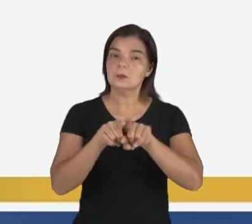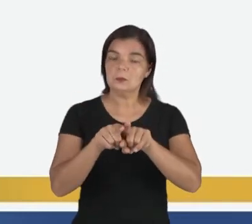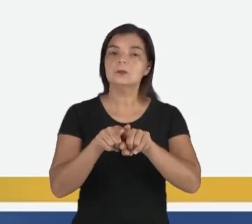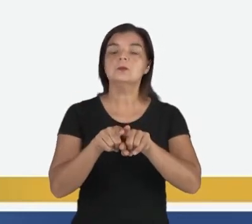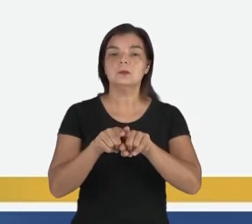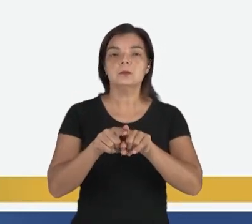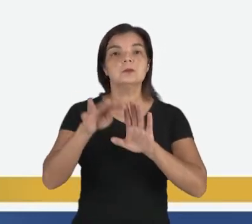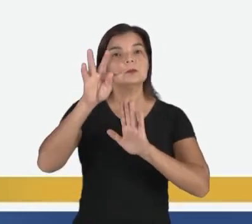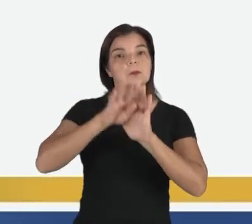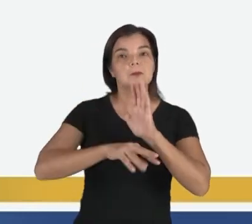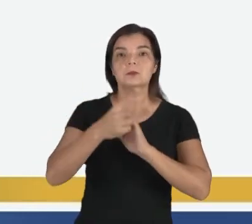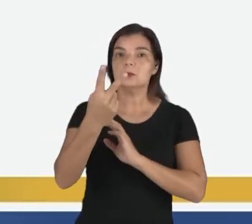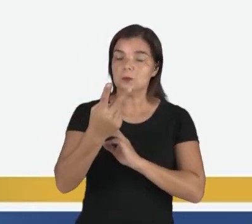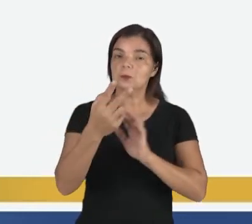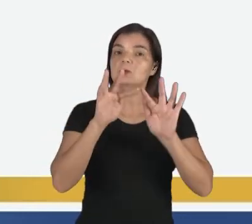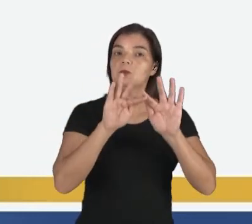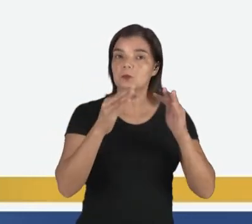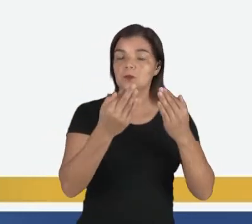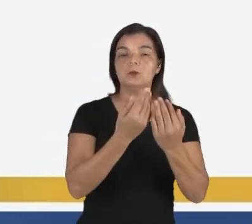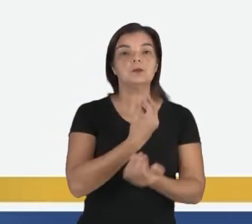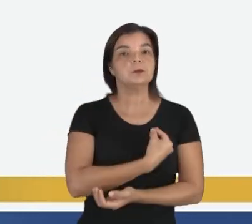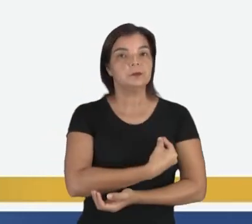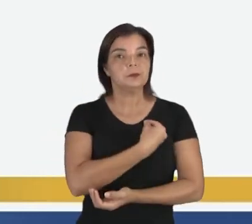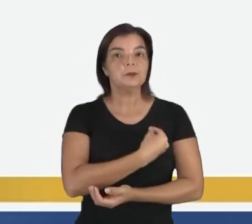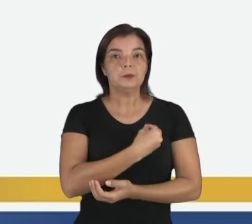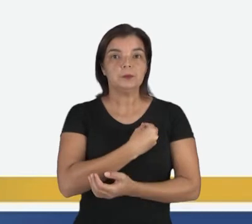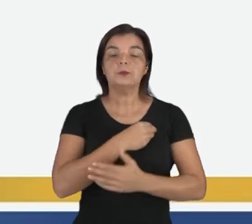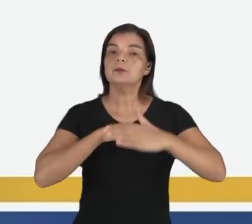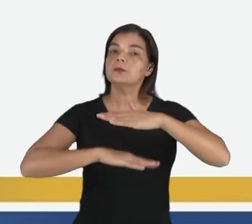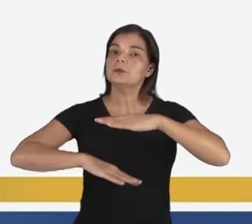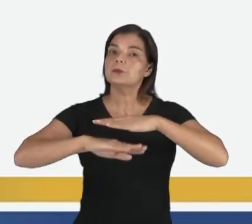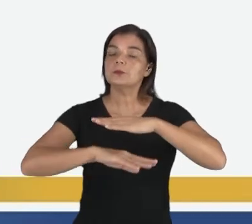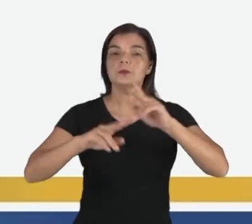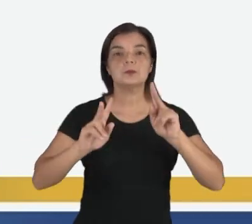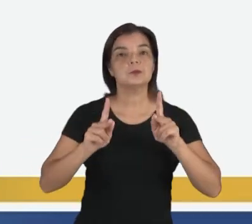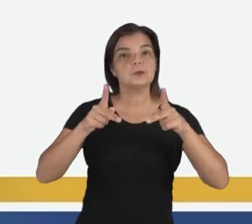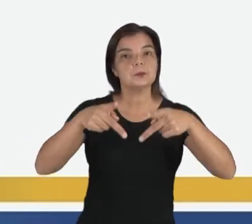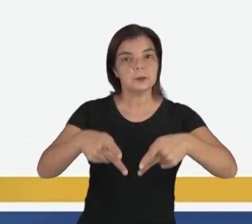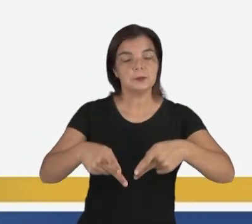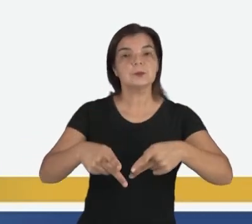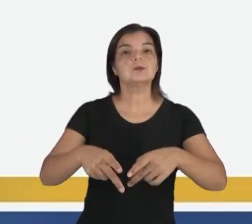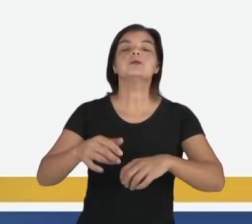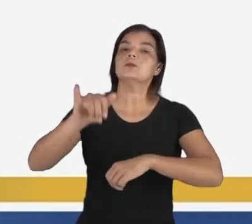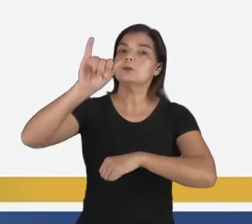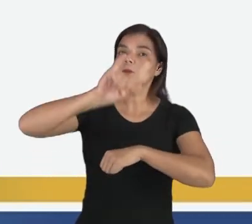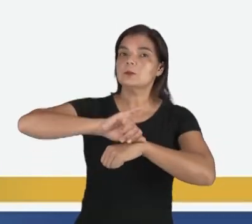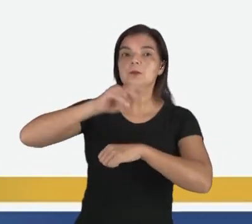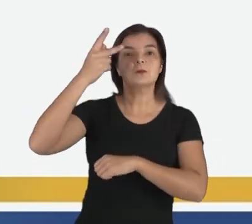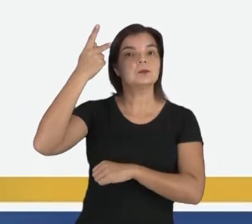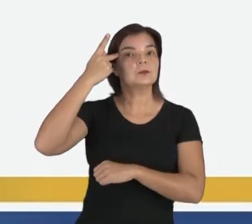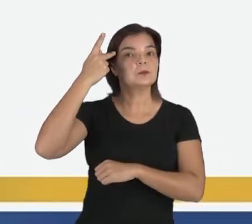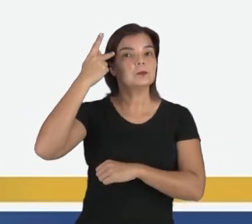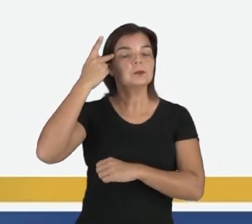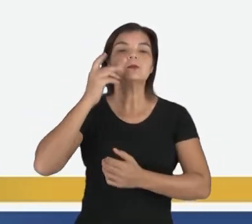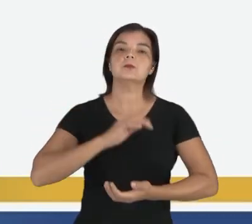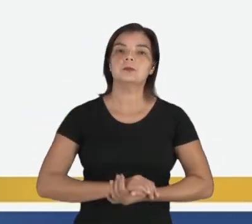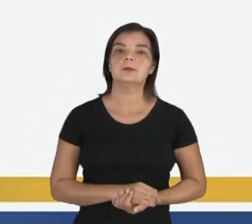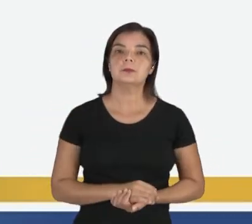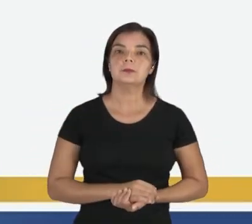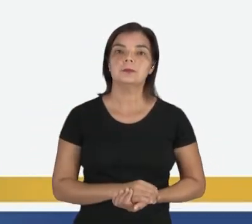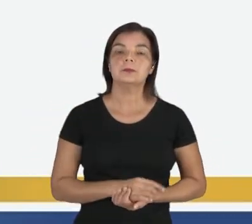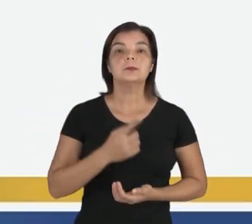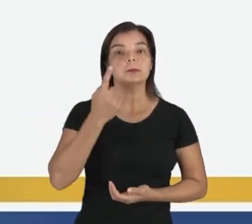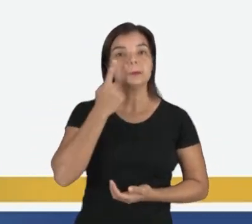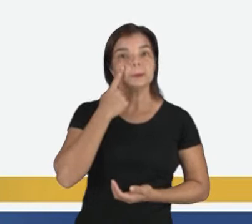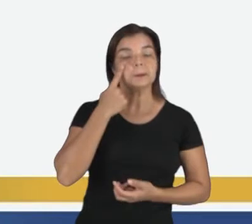tema as 2 famílias que vivem em um buraco, localizado embaixo de um viaduto na capital paulista.